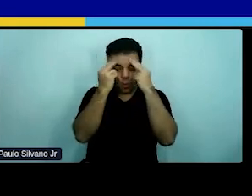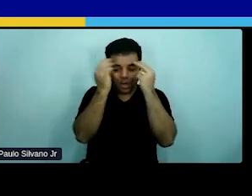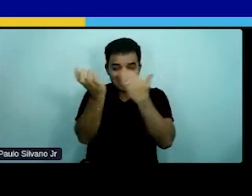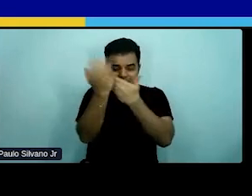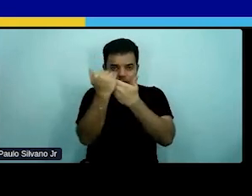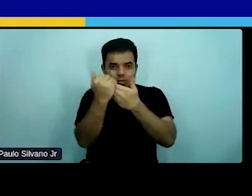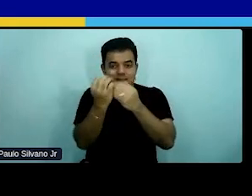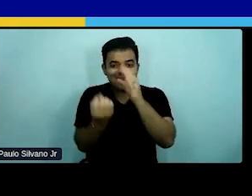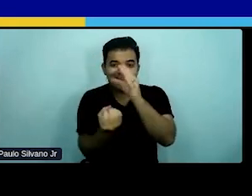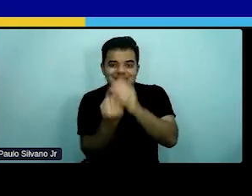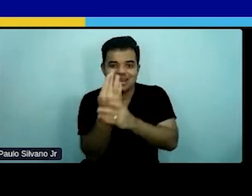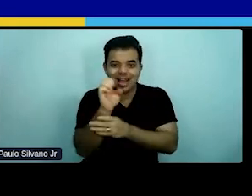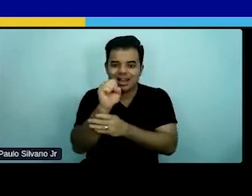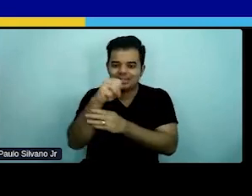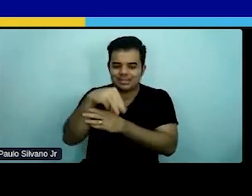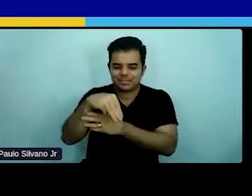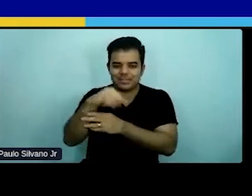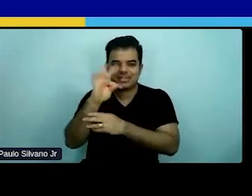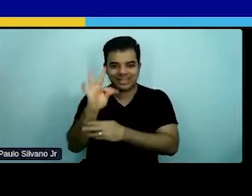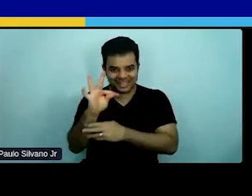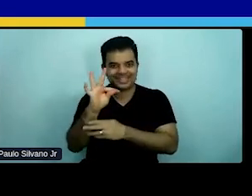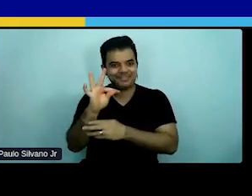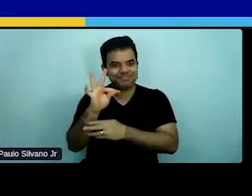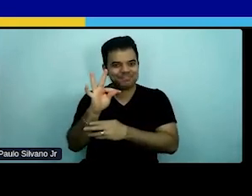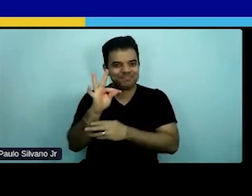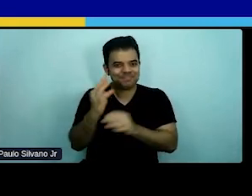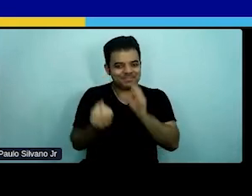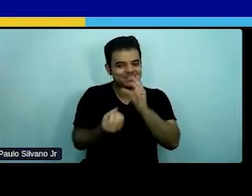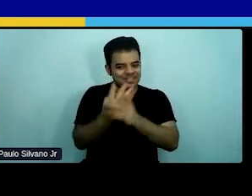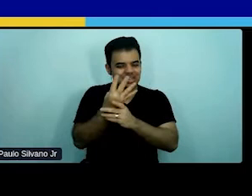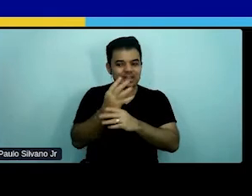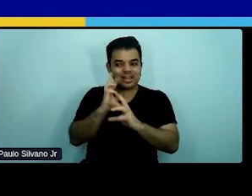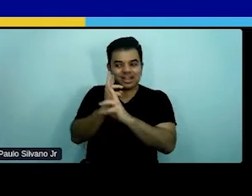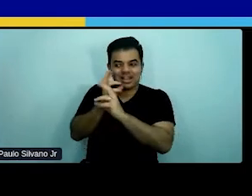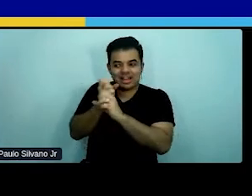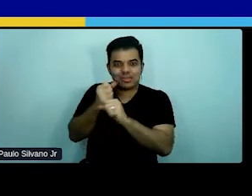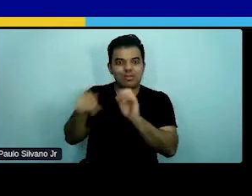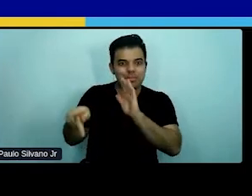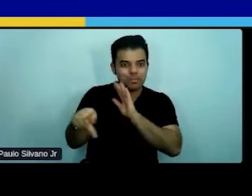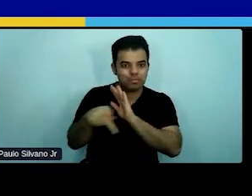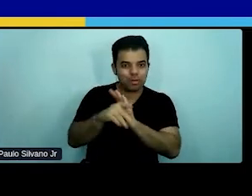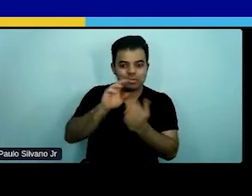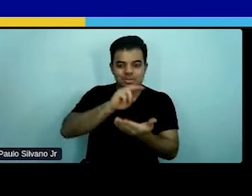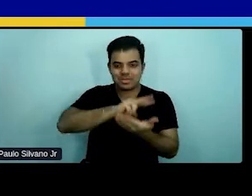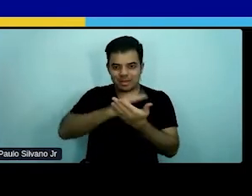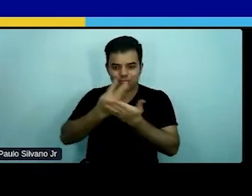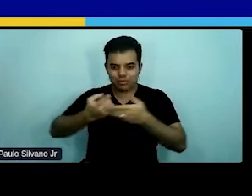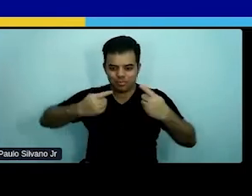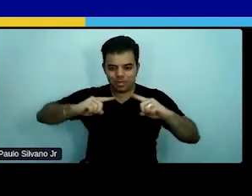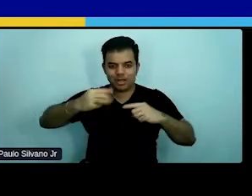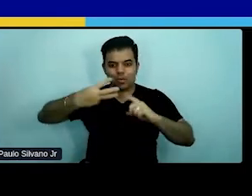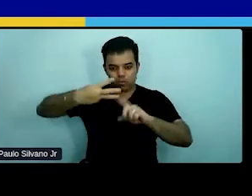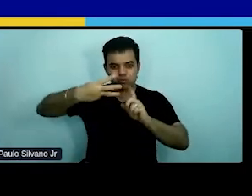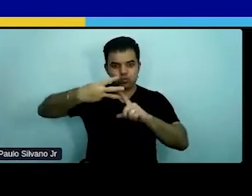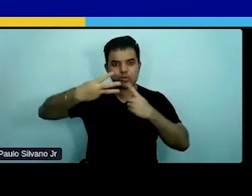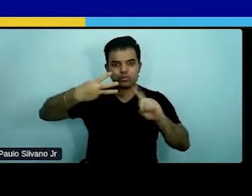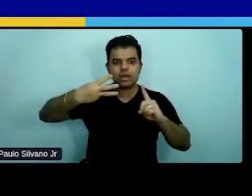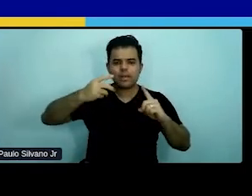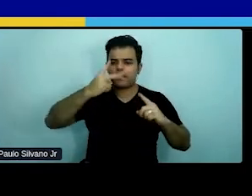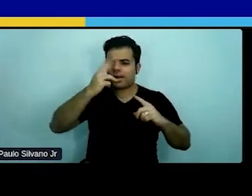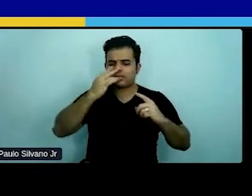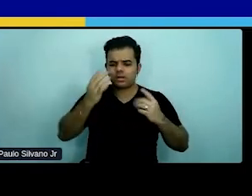aí SMTs, tá? Cujo o resultado desses tipos de máquinas eles costumam ser mais